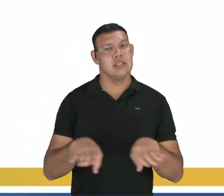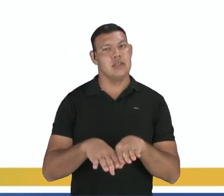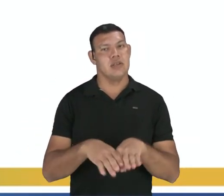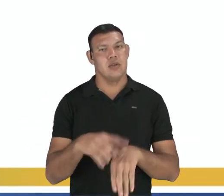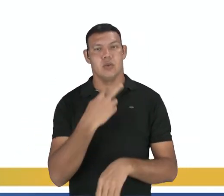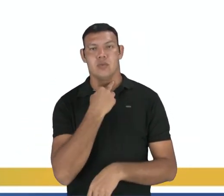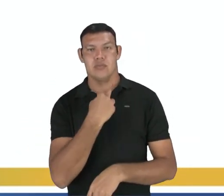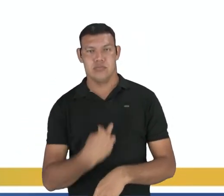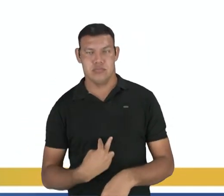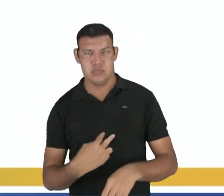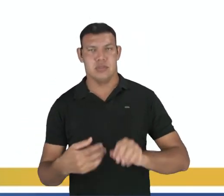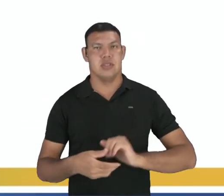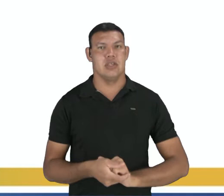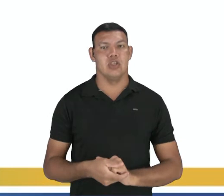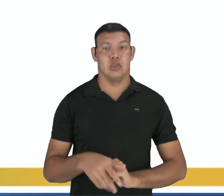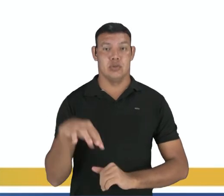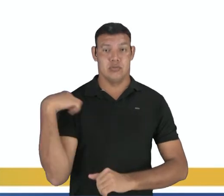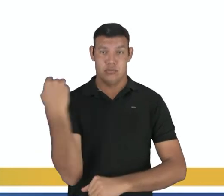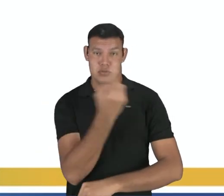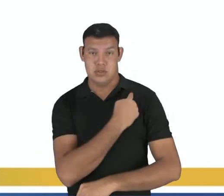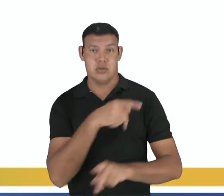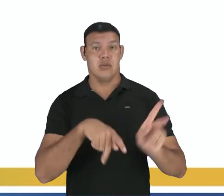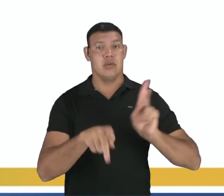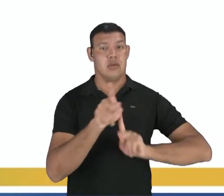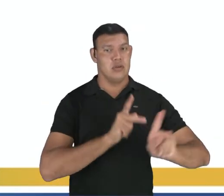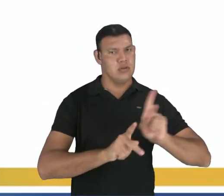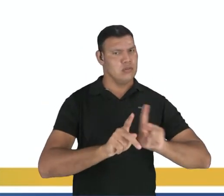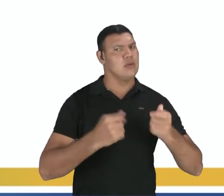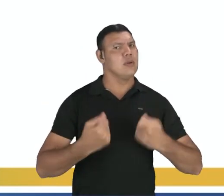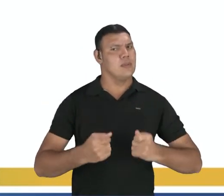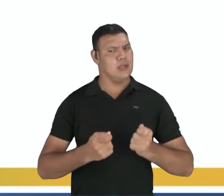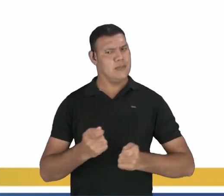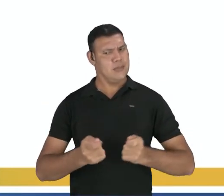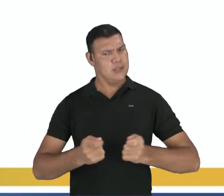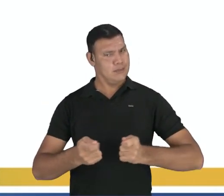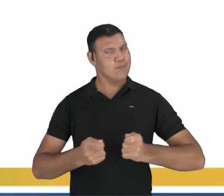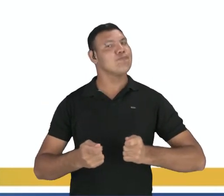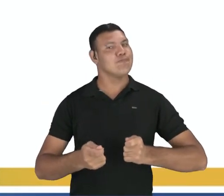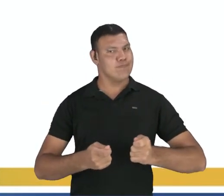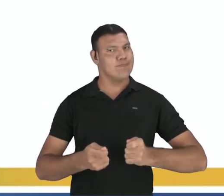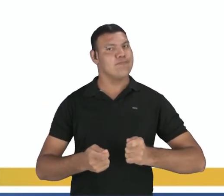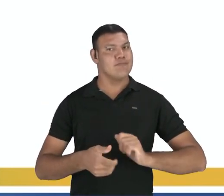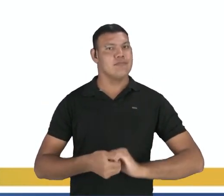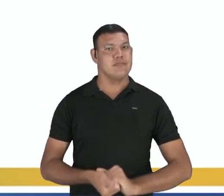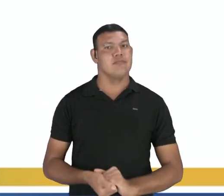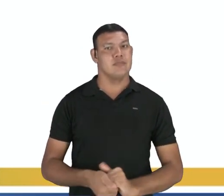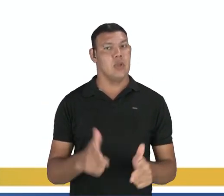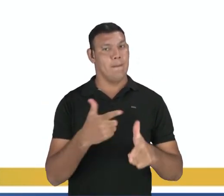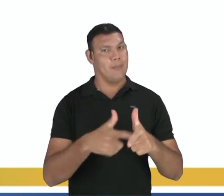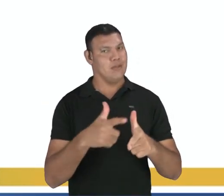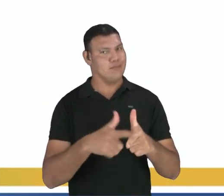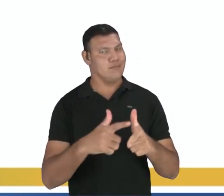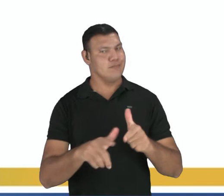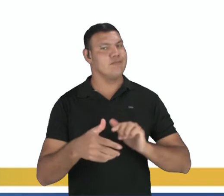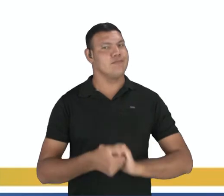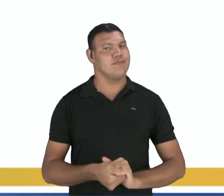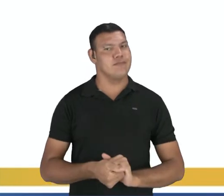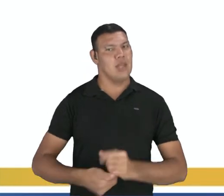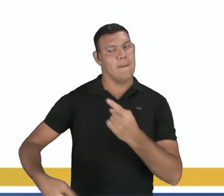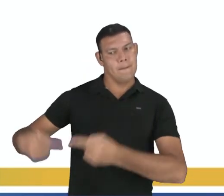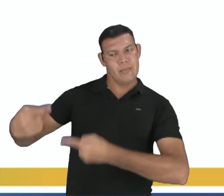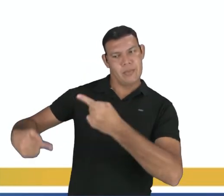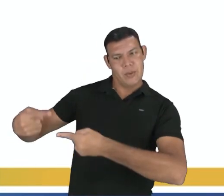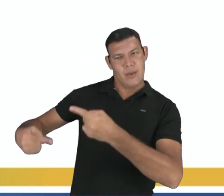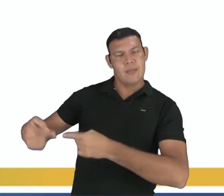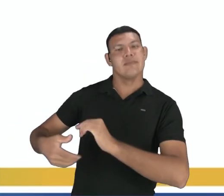que nós, como população e cidadão, a gente tem que ter o controle dessa pauta, dessas questões que estão sendo discutidas,